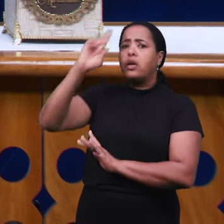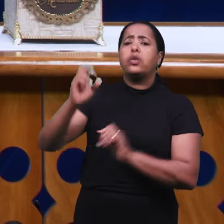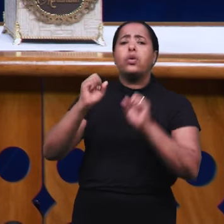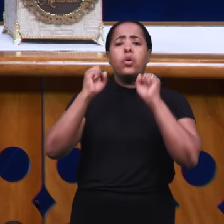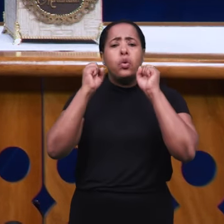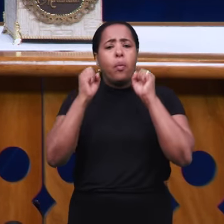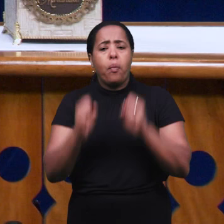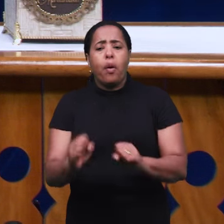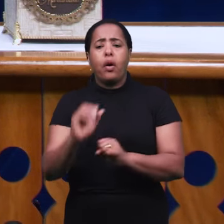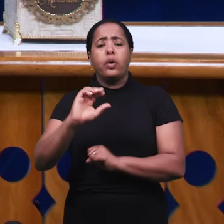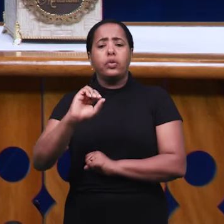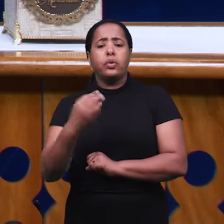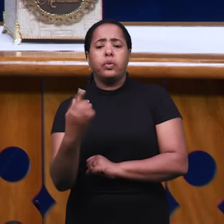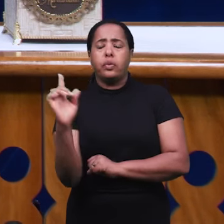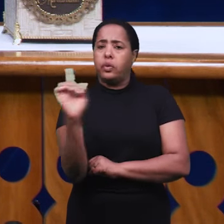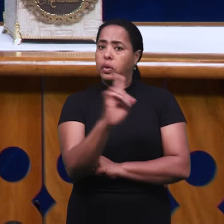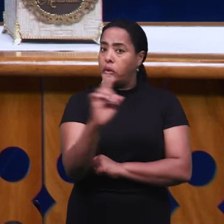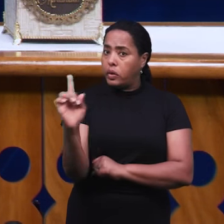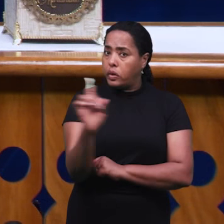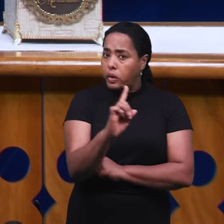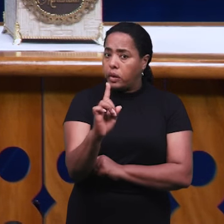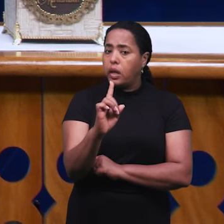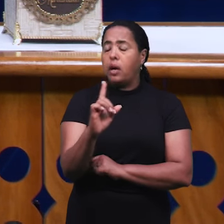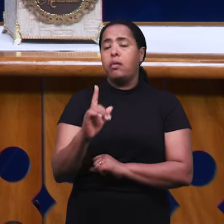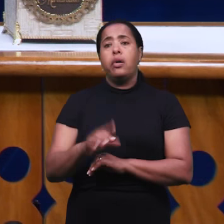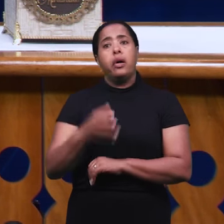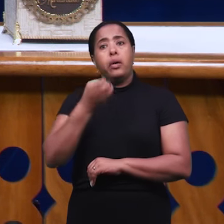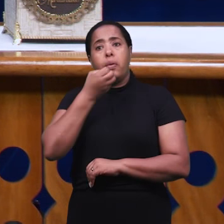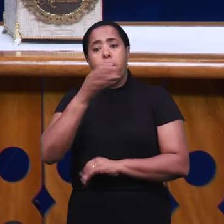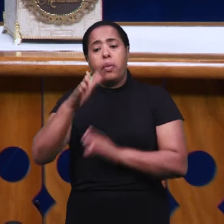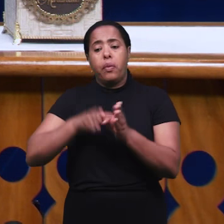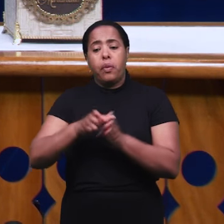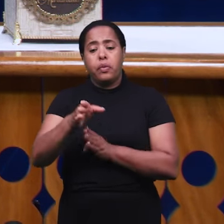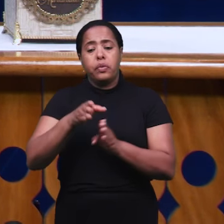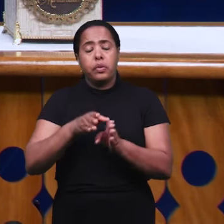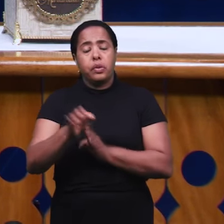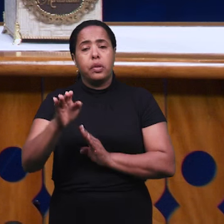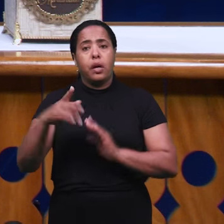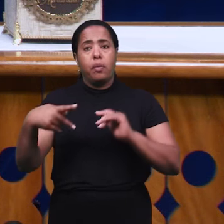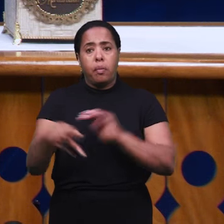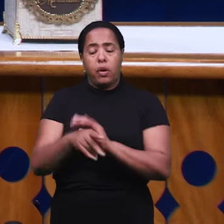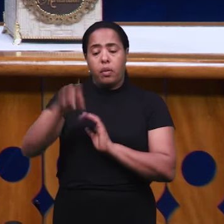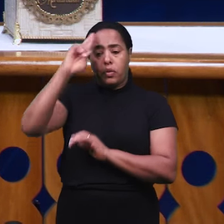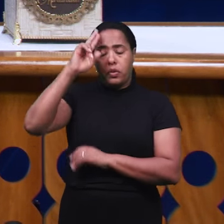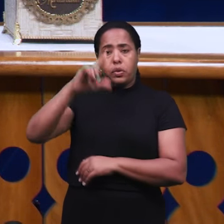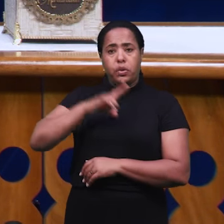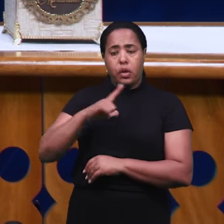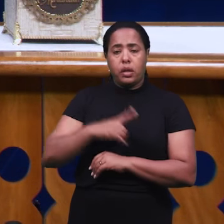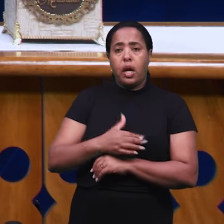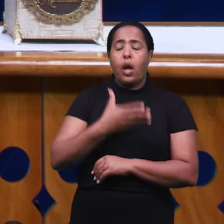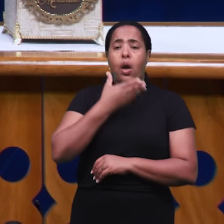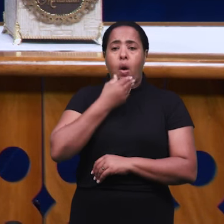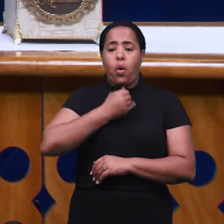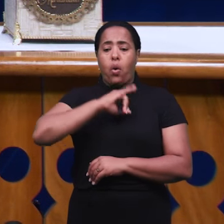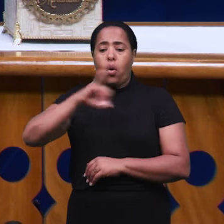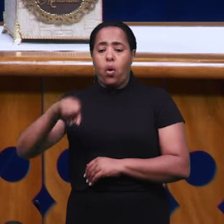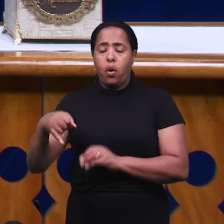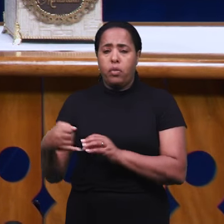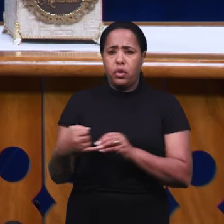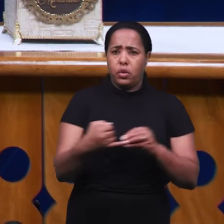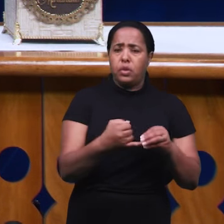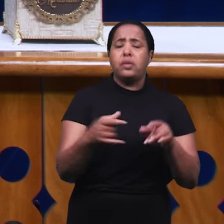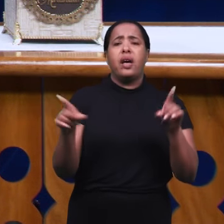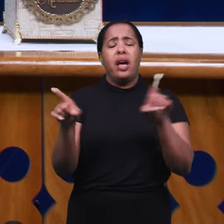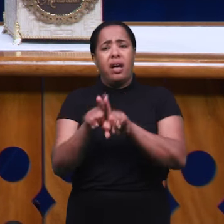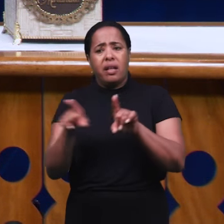fazer aquilo e receber o bom conselho do Senhor. Josué, Rebeca, quando teve os